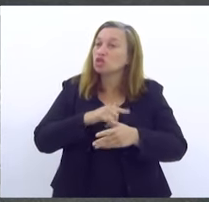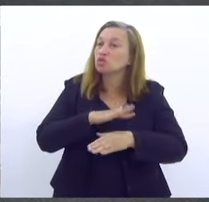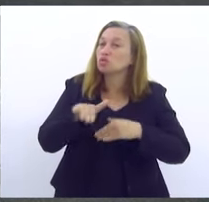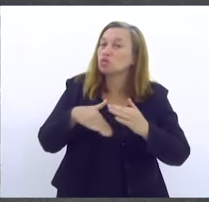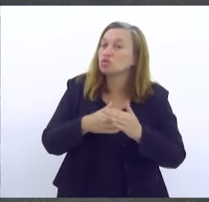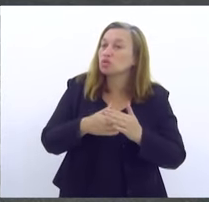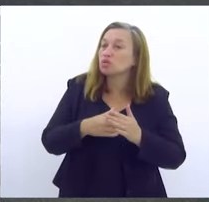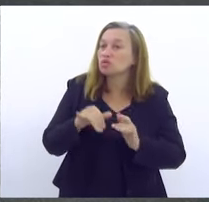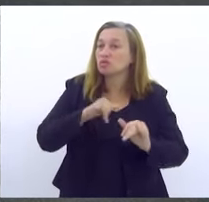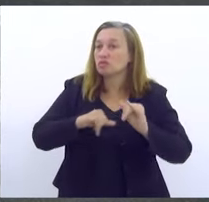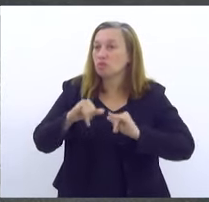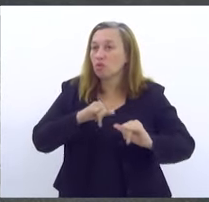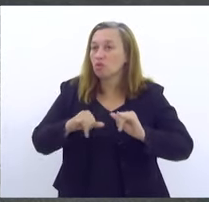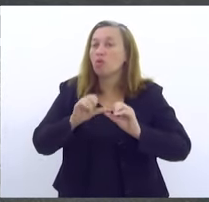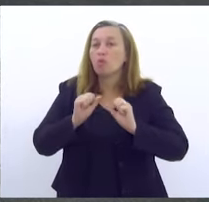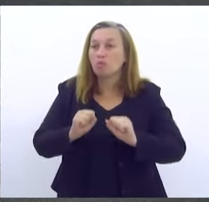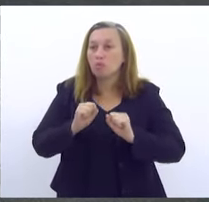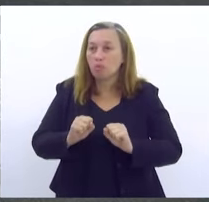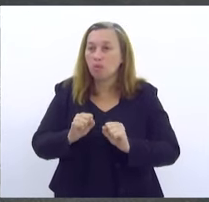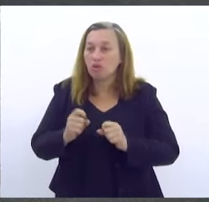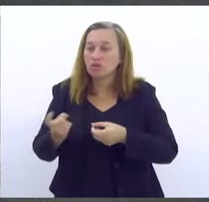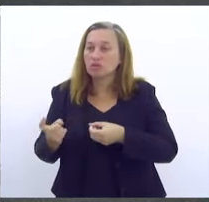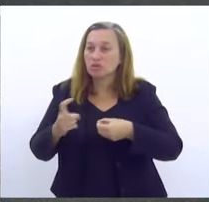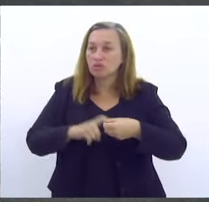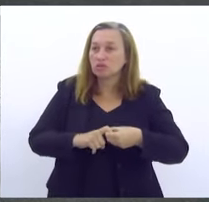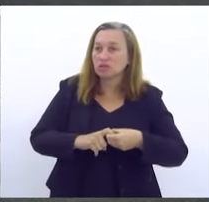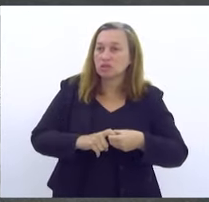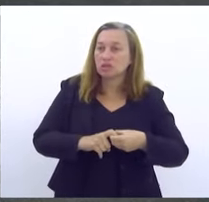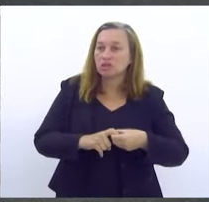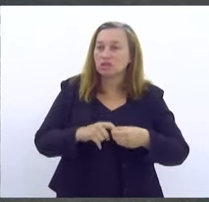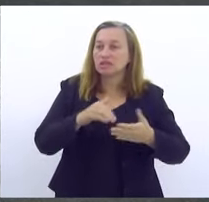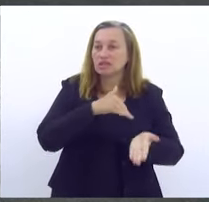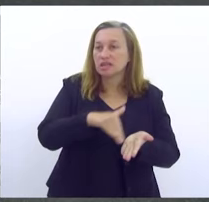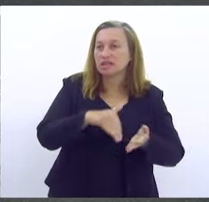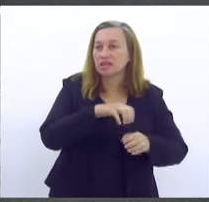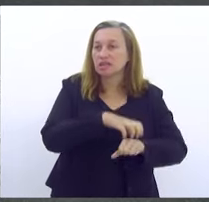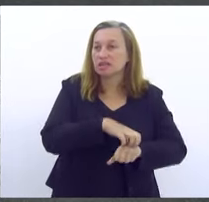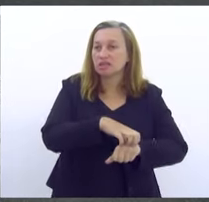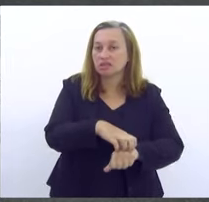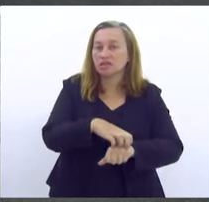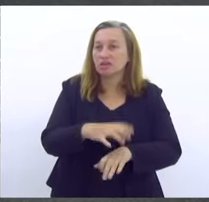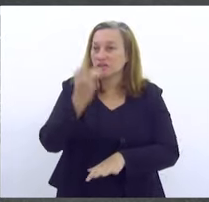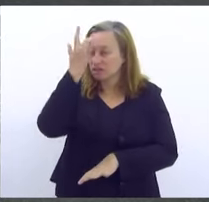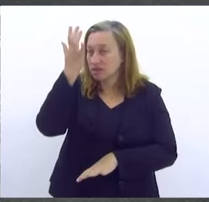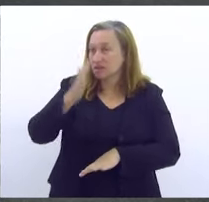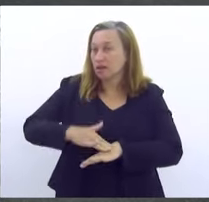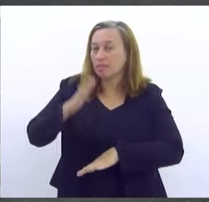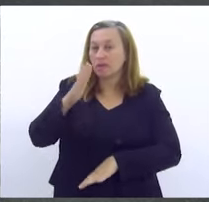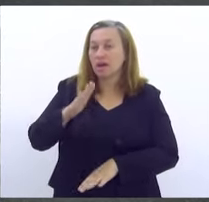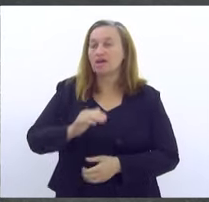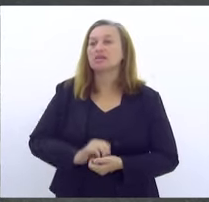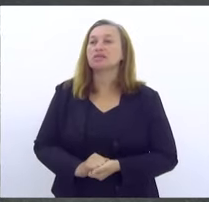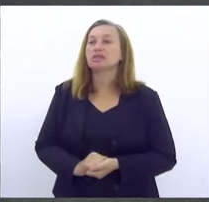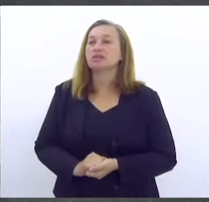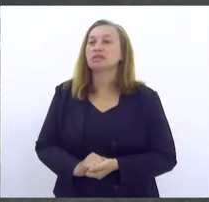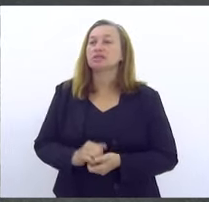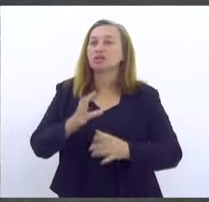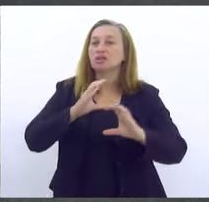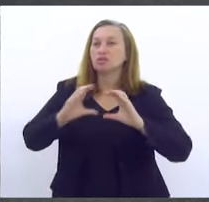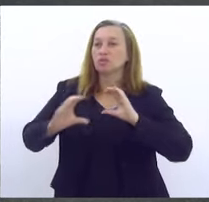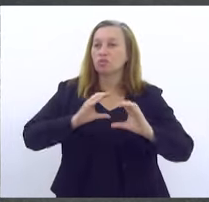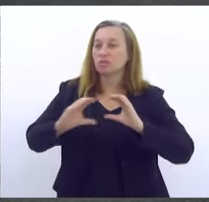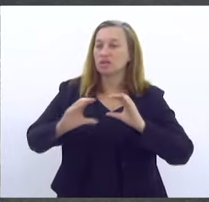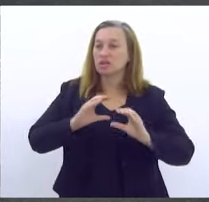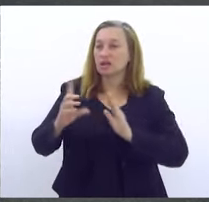dados. Pode abrir um convênio com a Secretaria de Transporte e fica ali com uma facilidade maior da Secretaria de Transporte se comunicar com o